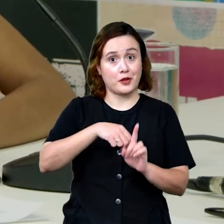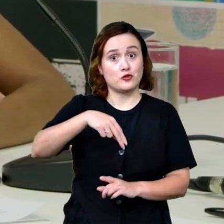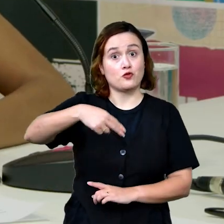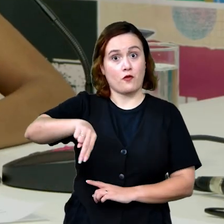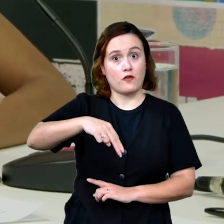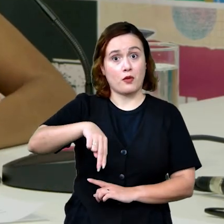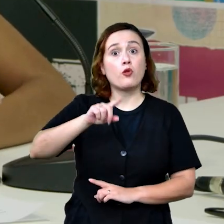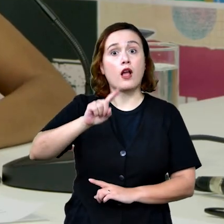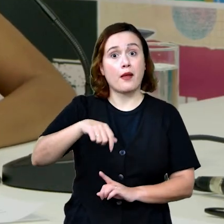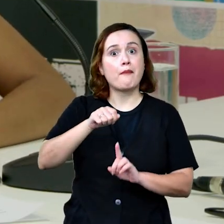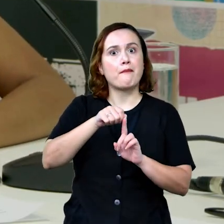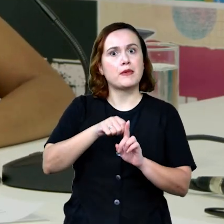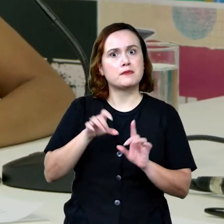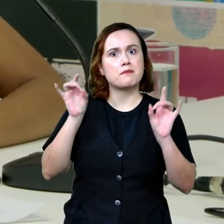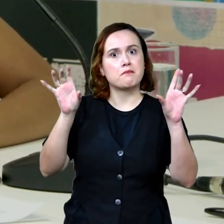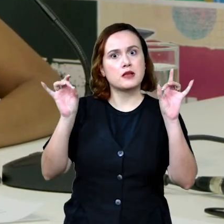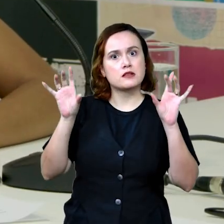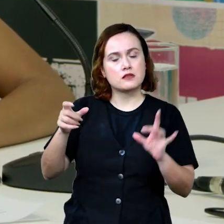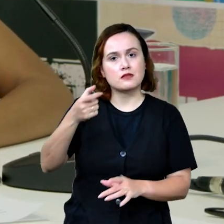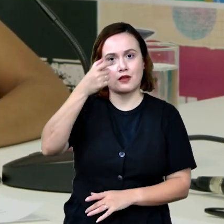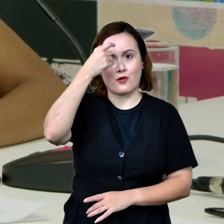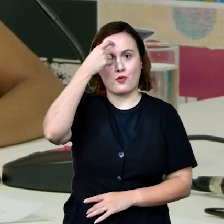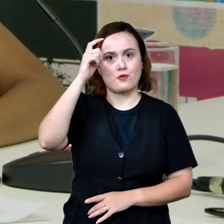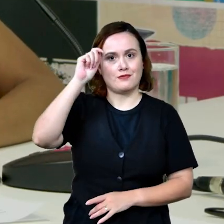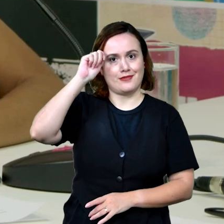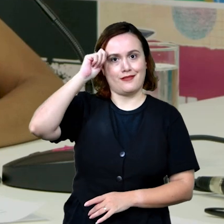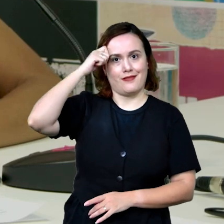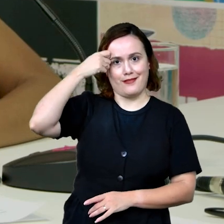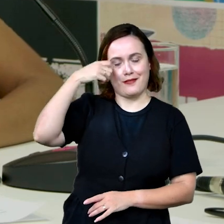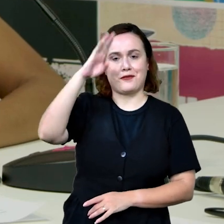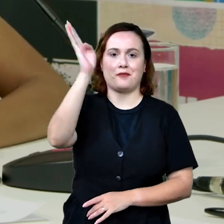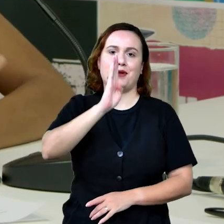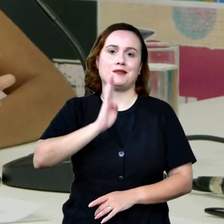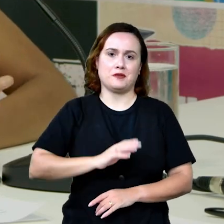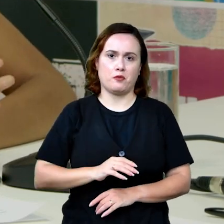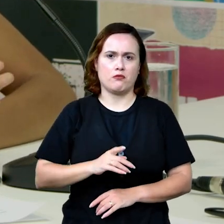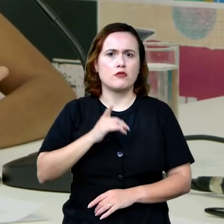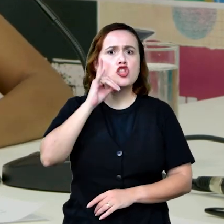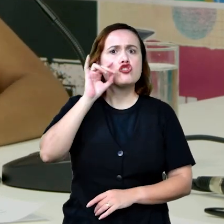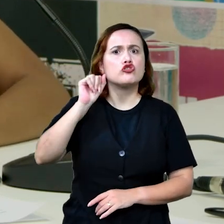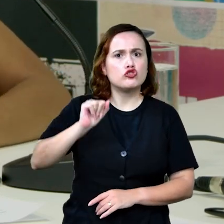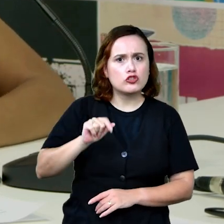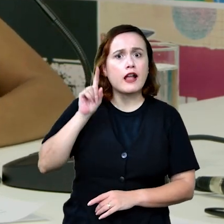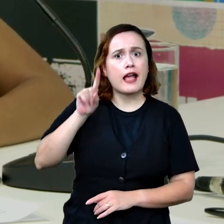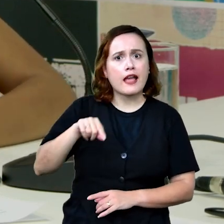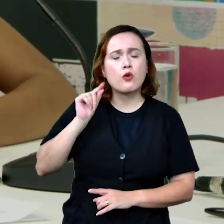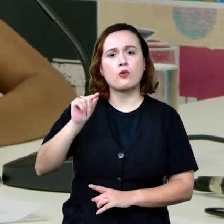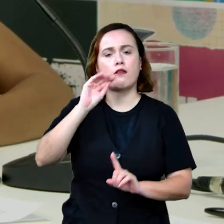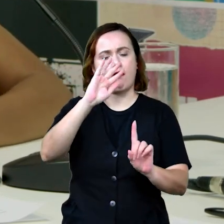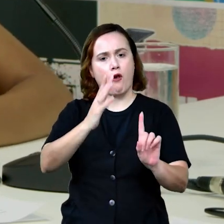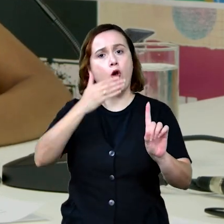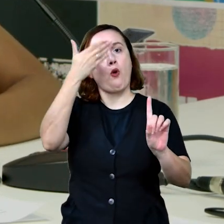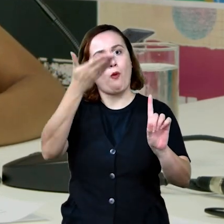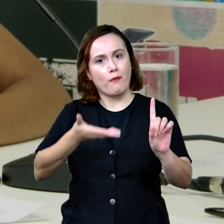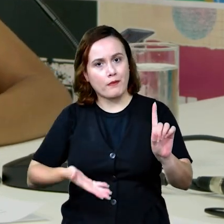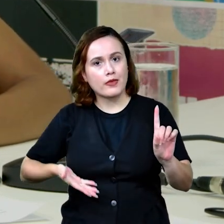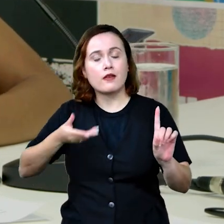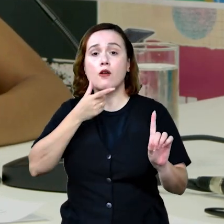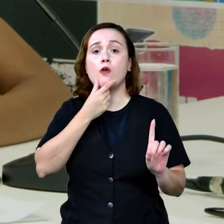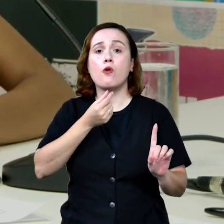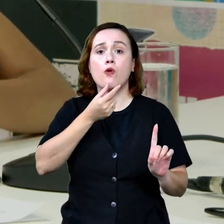O mês de novembro é o mês da consciência negra no Brasil. Essa data foi escolhida para homenagear o Zumbi dos